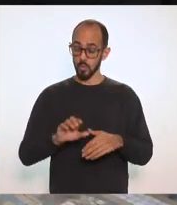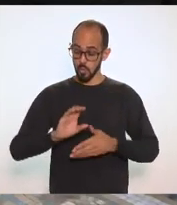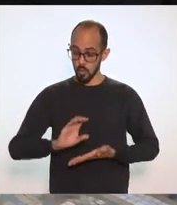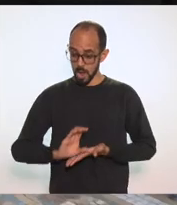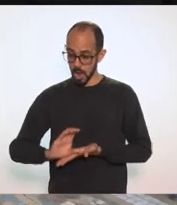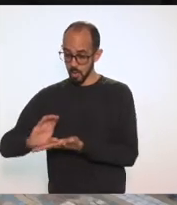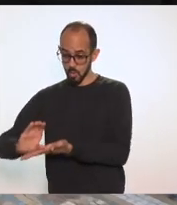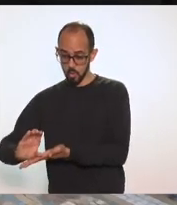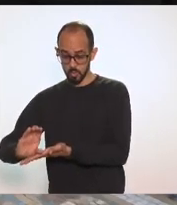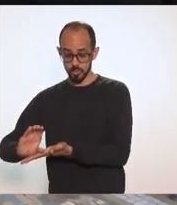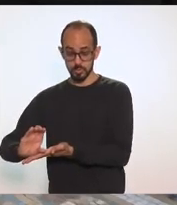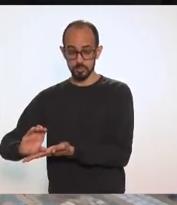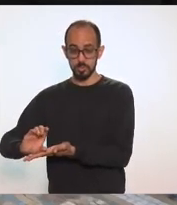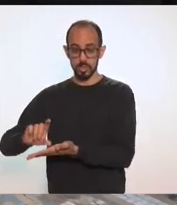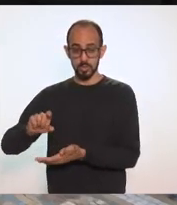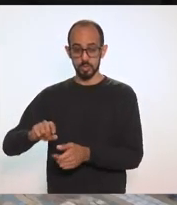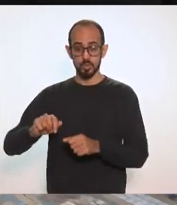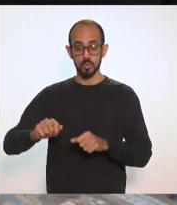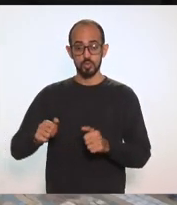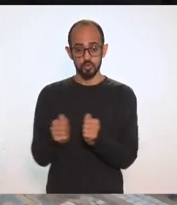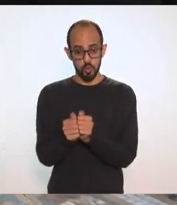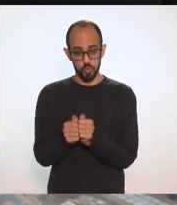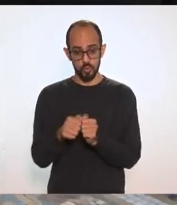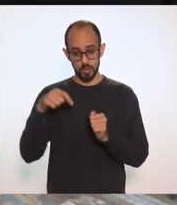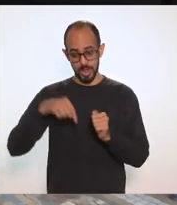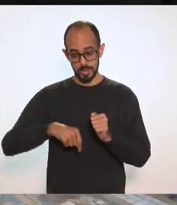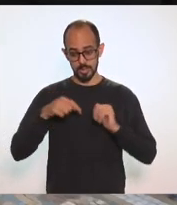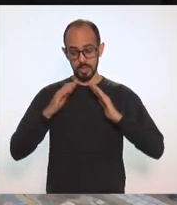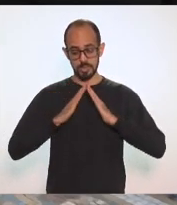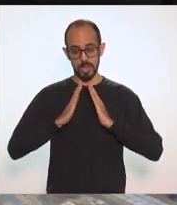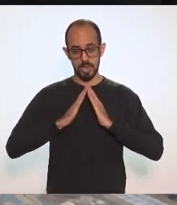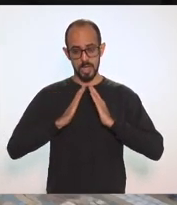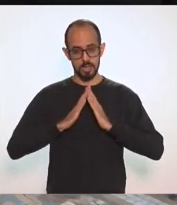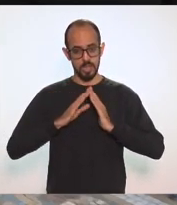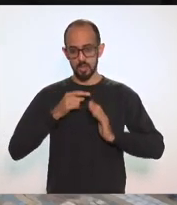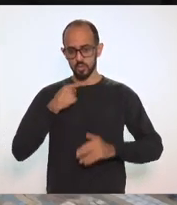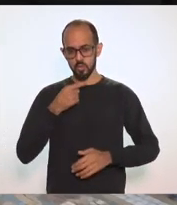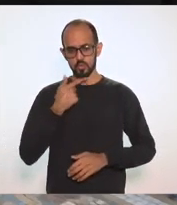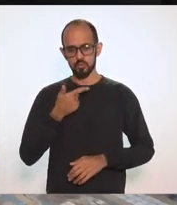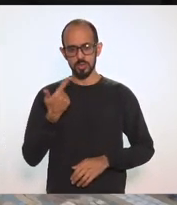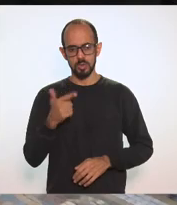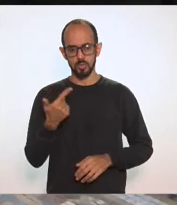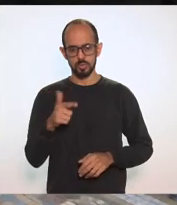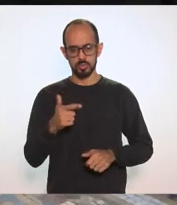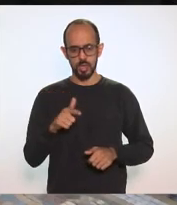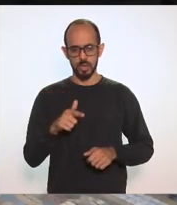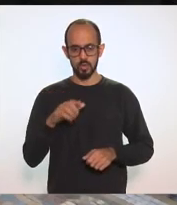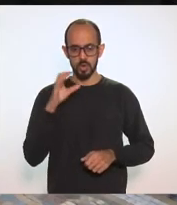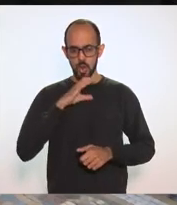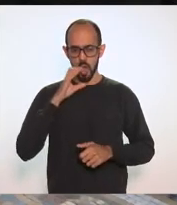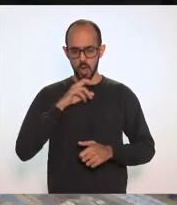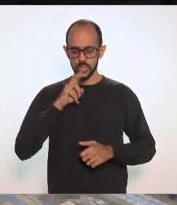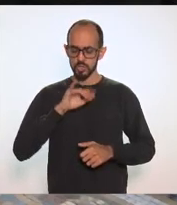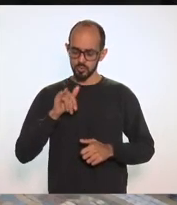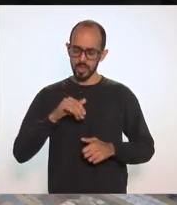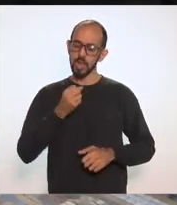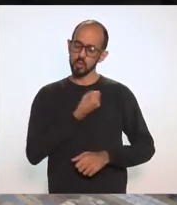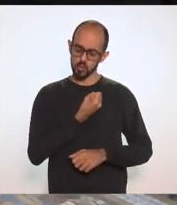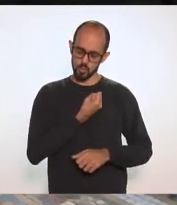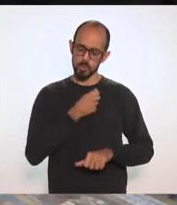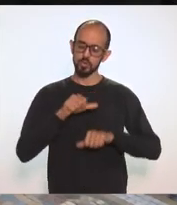vontade política externada por essa casa, nós não temos dúvida que em breve teremos boas notícias e números